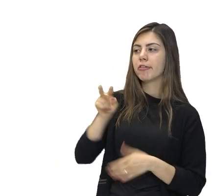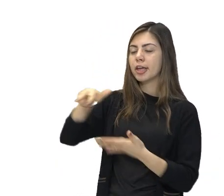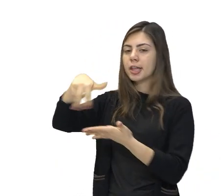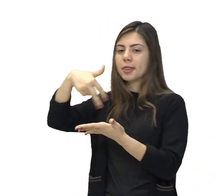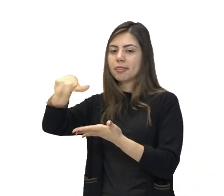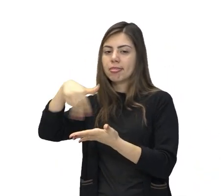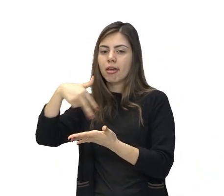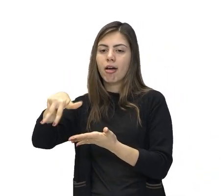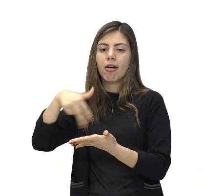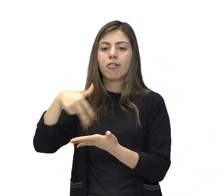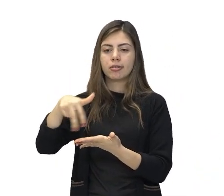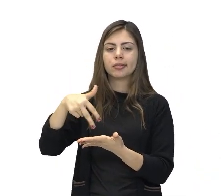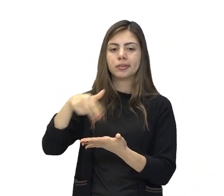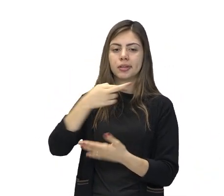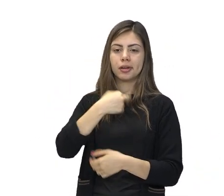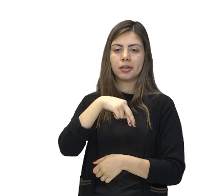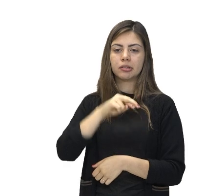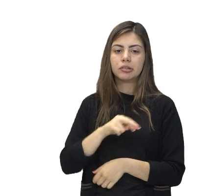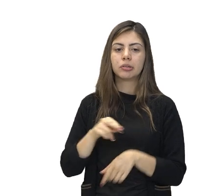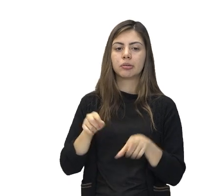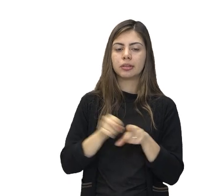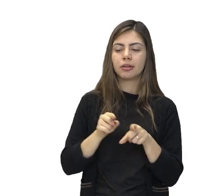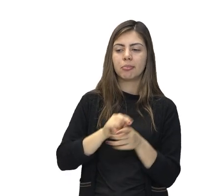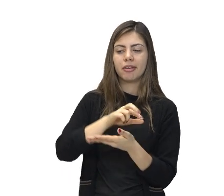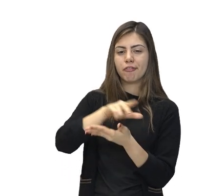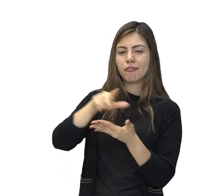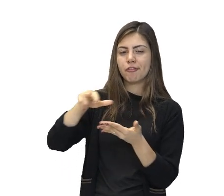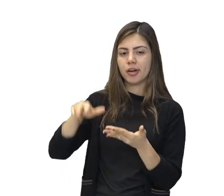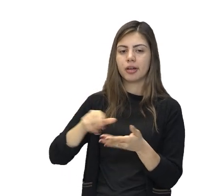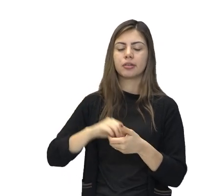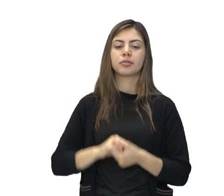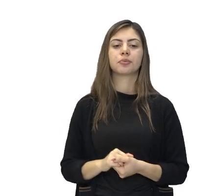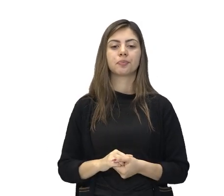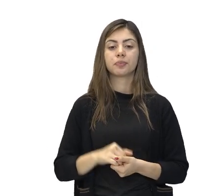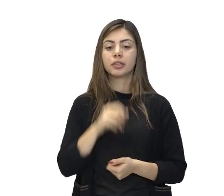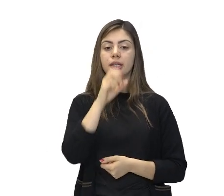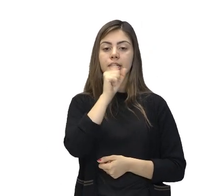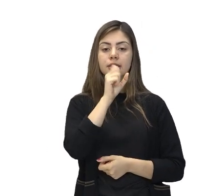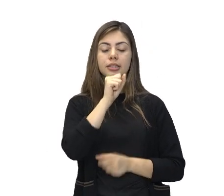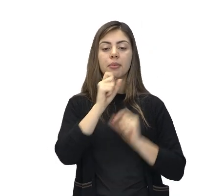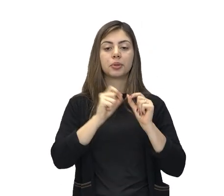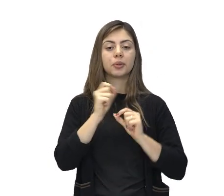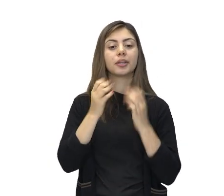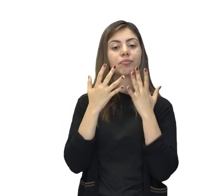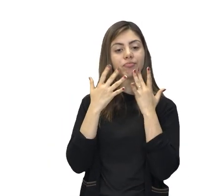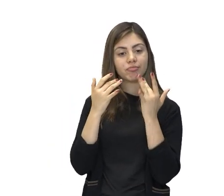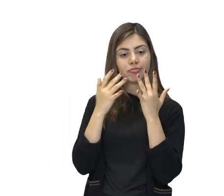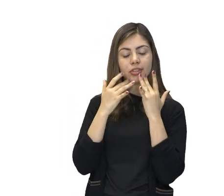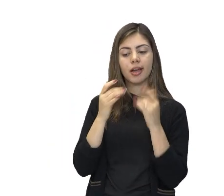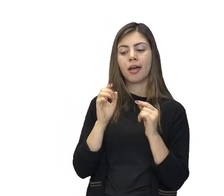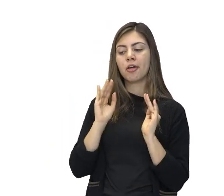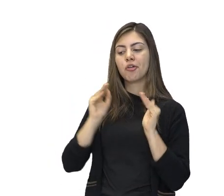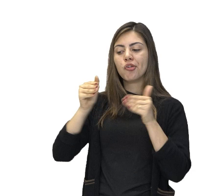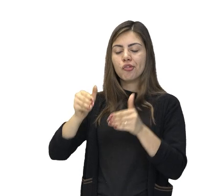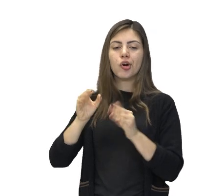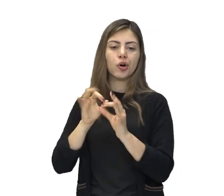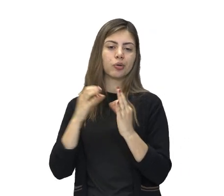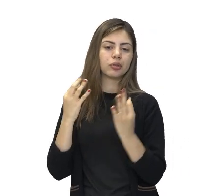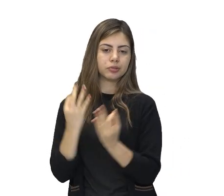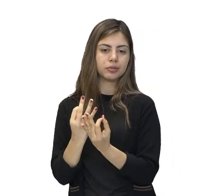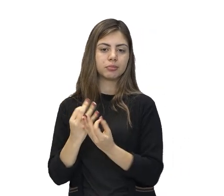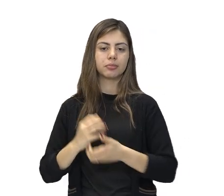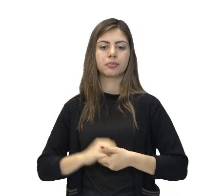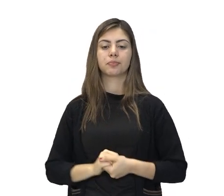dança ministeriais com várias companhias. No sábado será a vez do teatro, trazendo a esquete